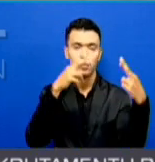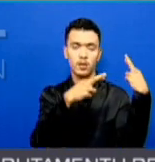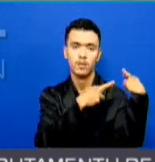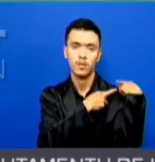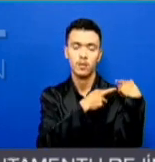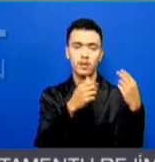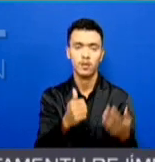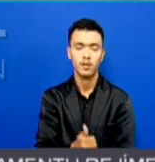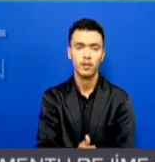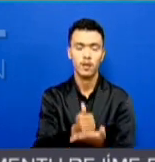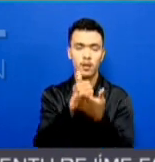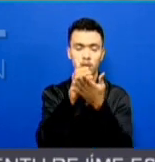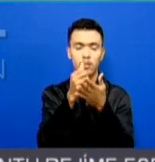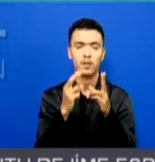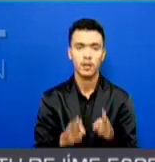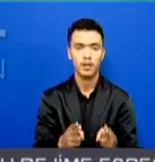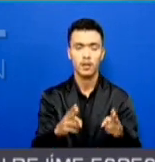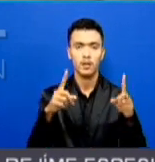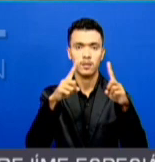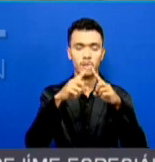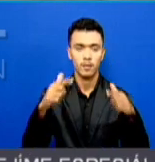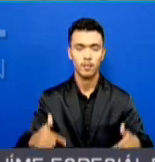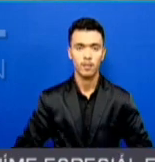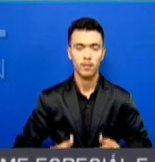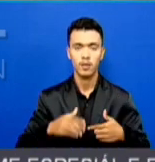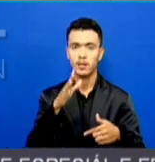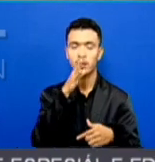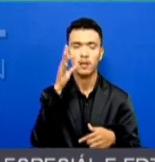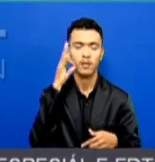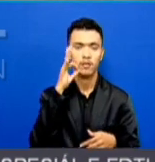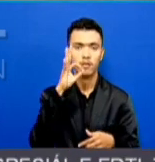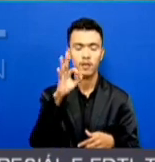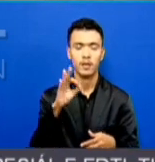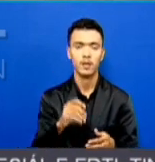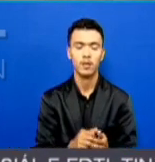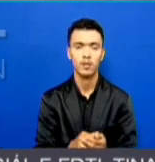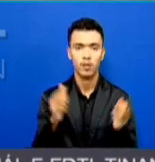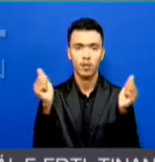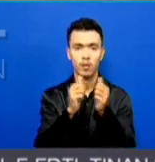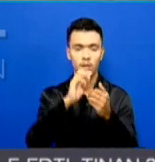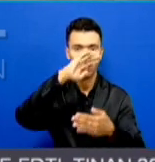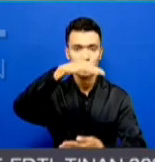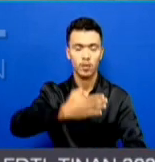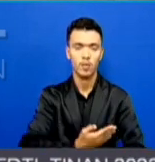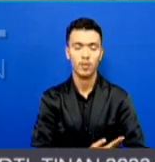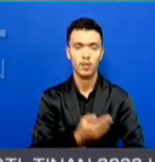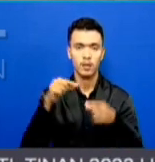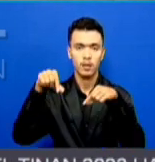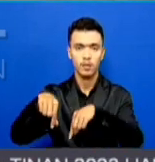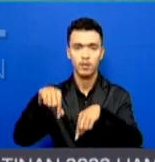relevante, toma medida urgente para condição moris e não falo inocência abu, onde é uma deficiência